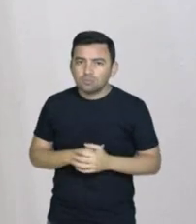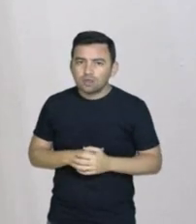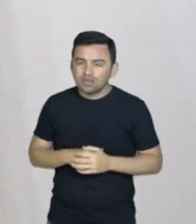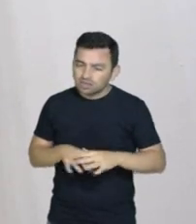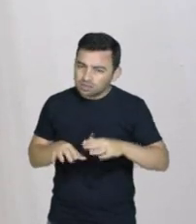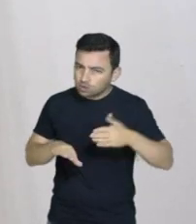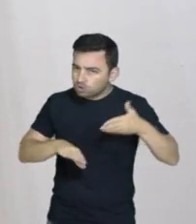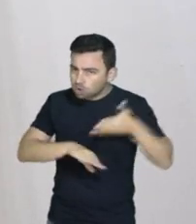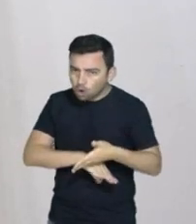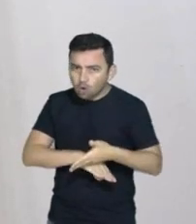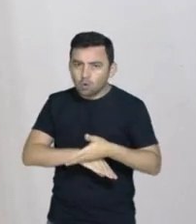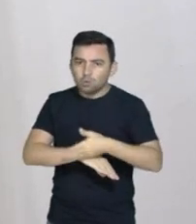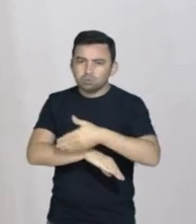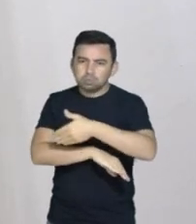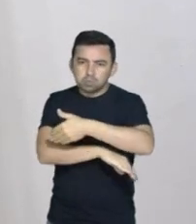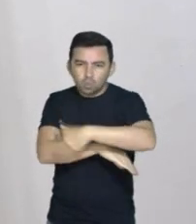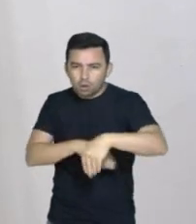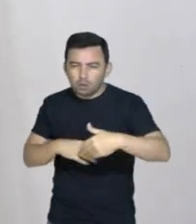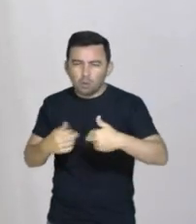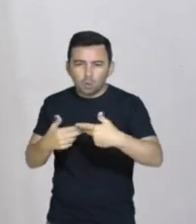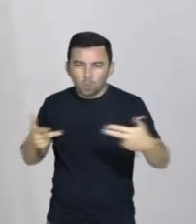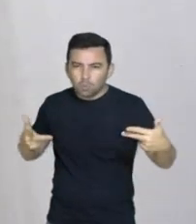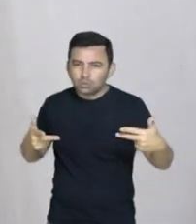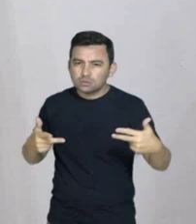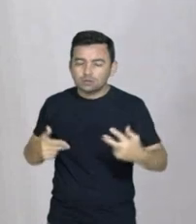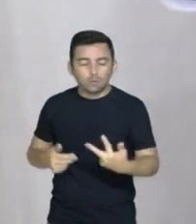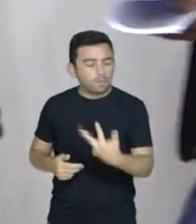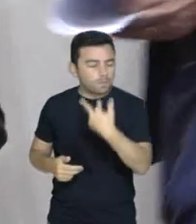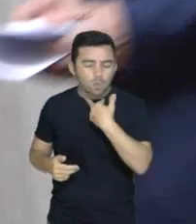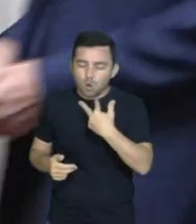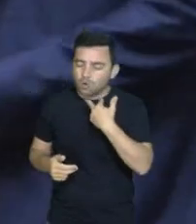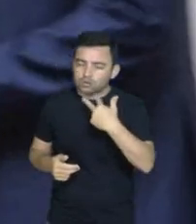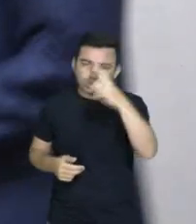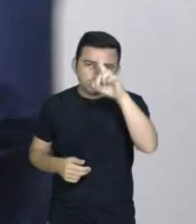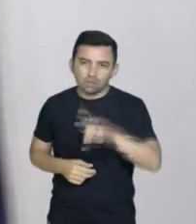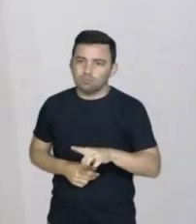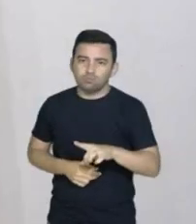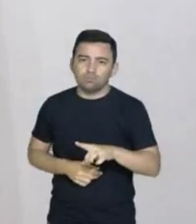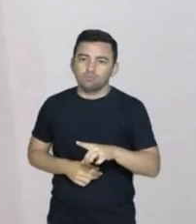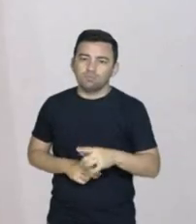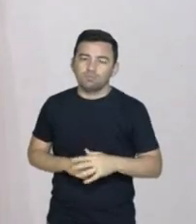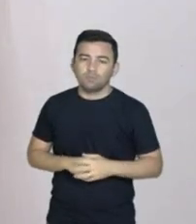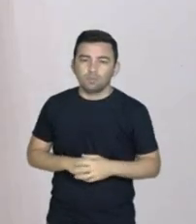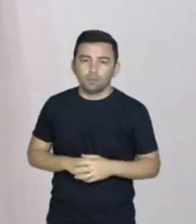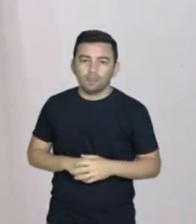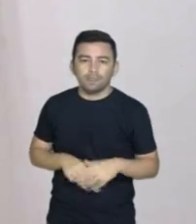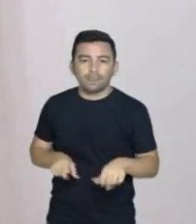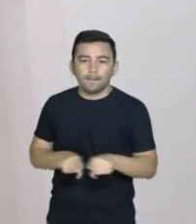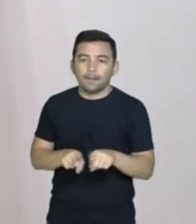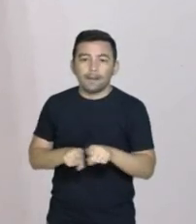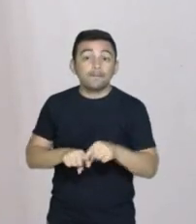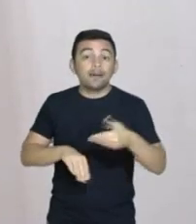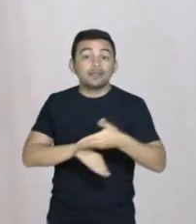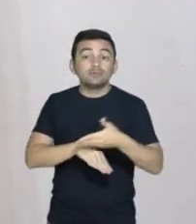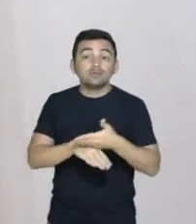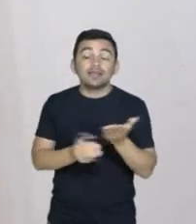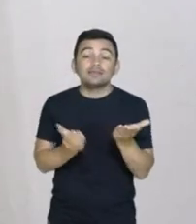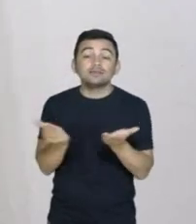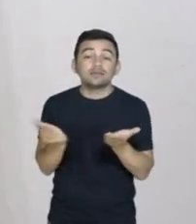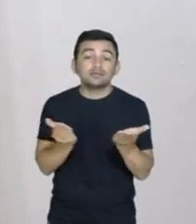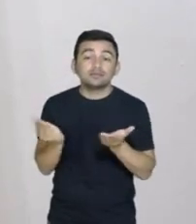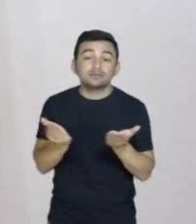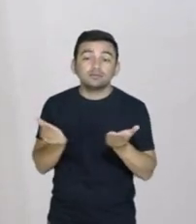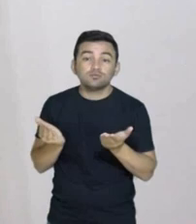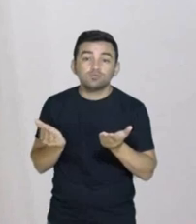propriedade privada Urbana ou Rural não pode ter direito a isso participar de licitação e